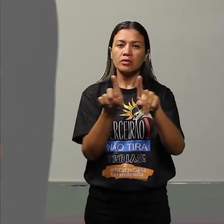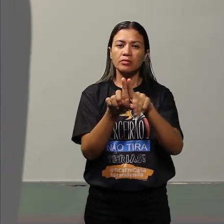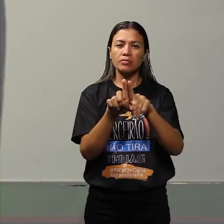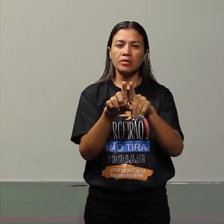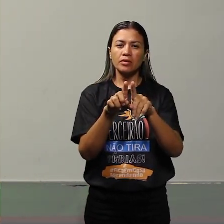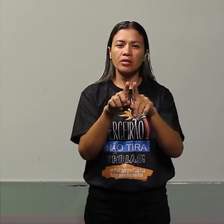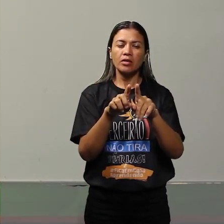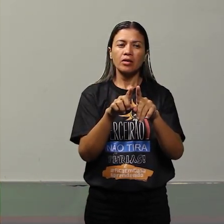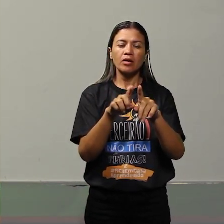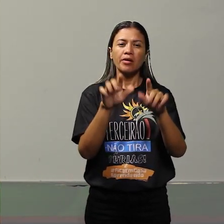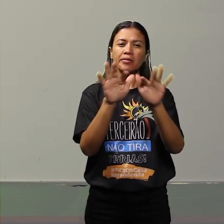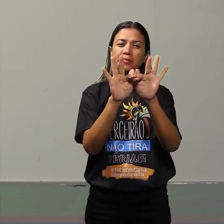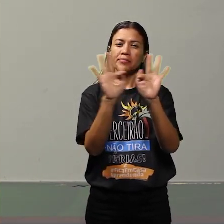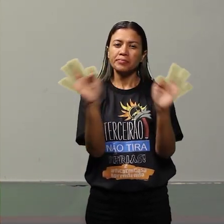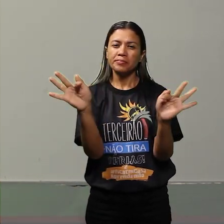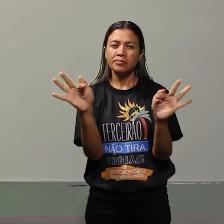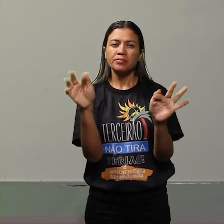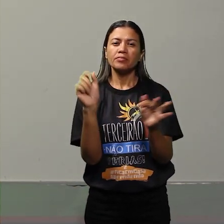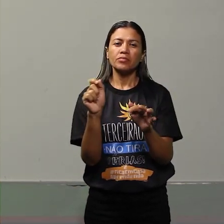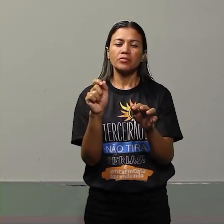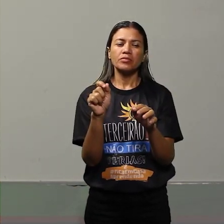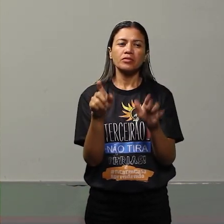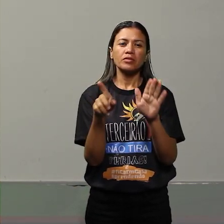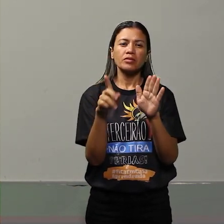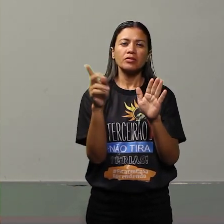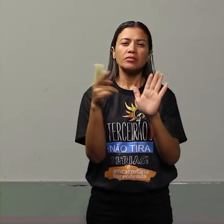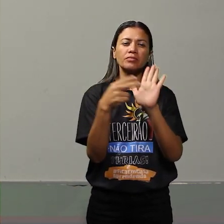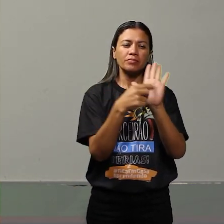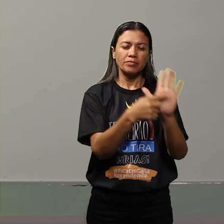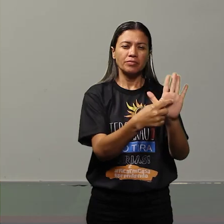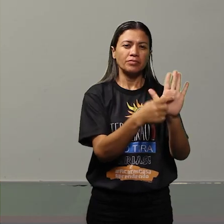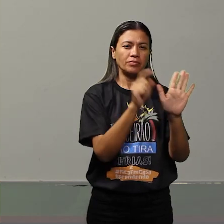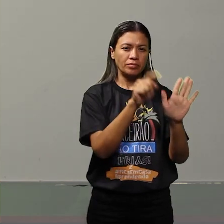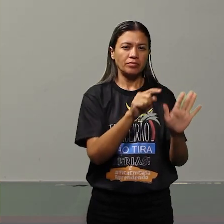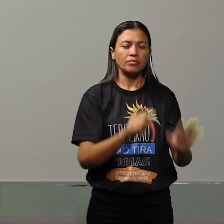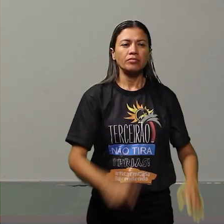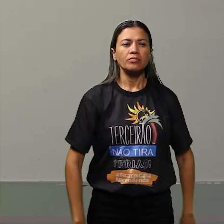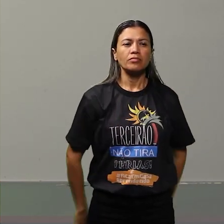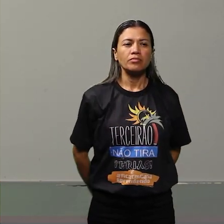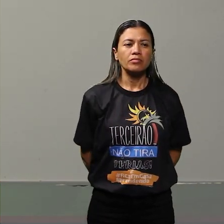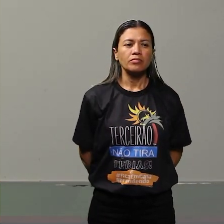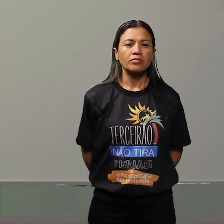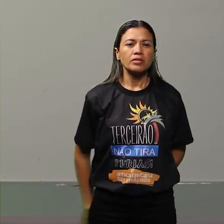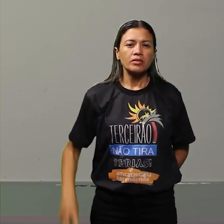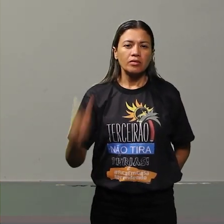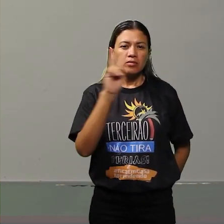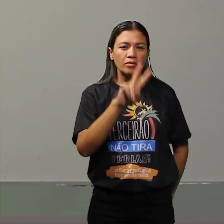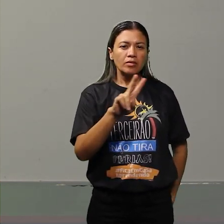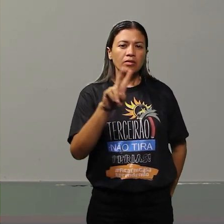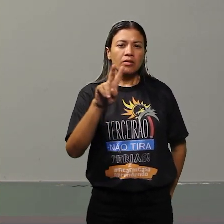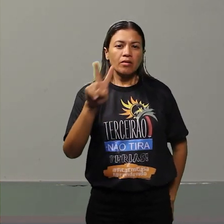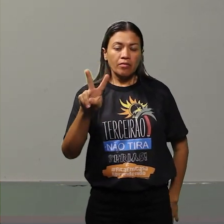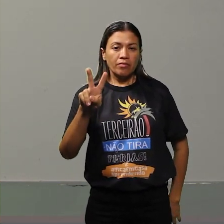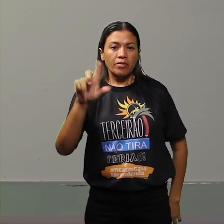velha equação do vem lamber ferida, né? Como a gente costuma ver por aí, ou V lambda